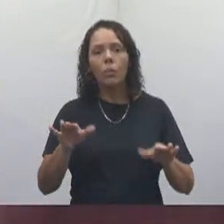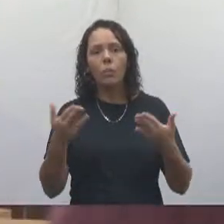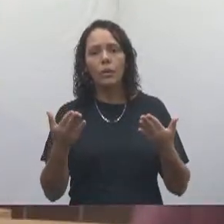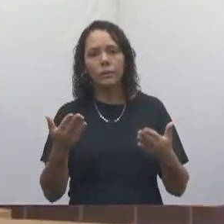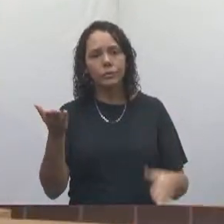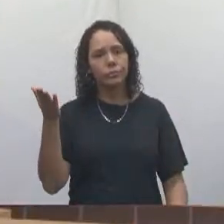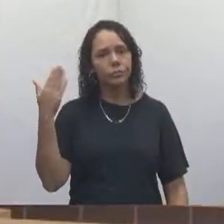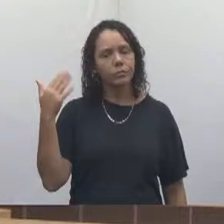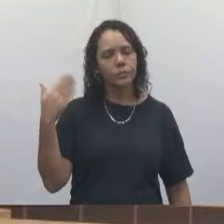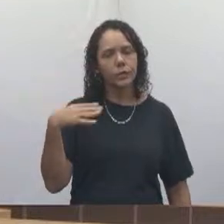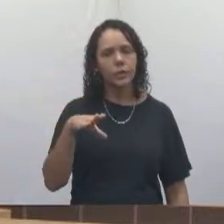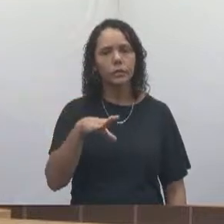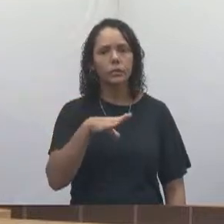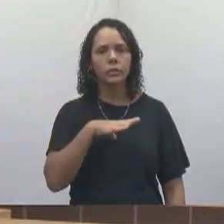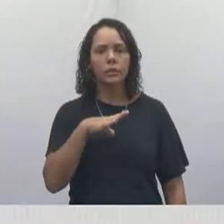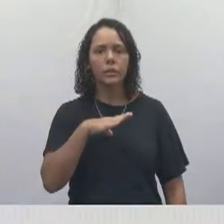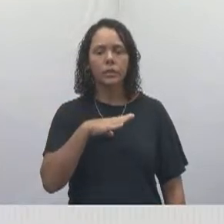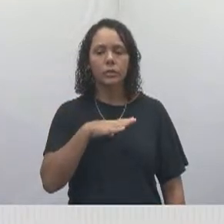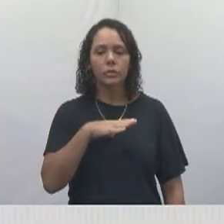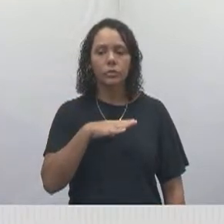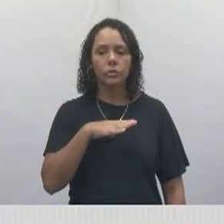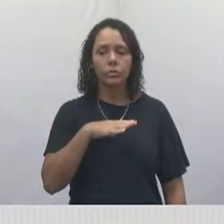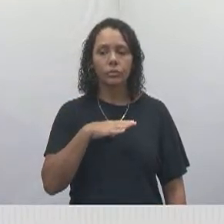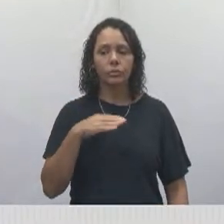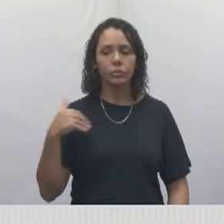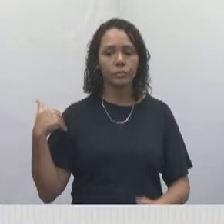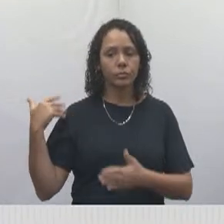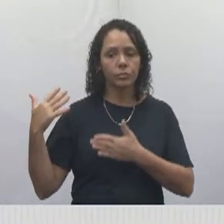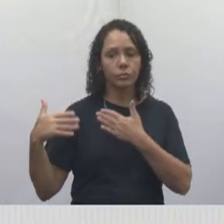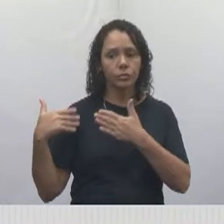pode passar o próximo, por favor, que vinha